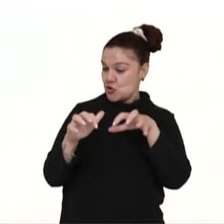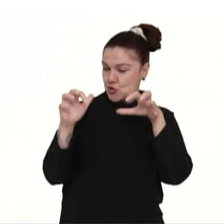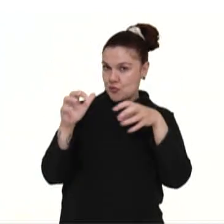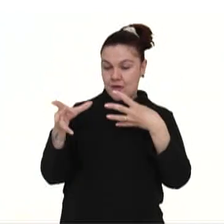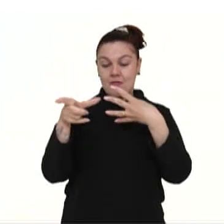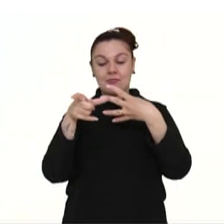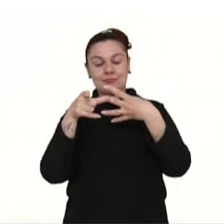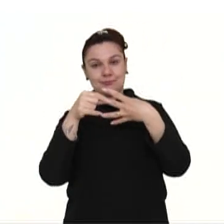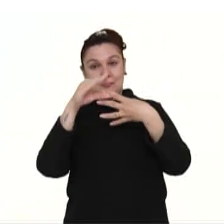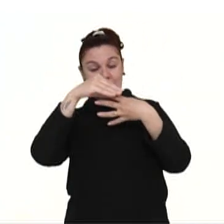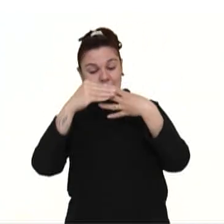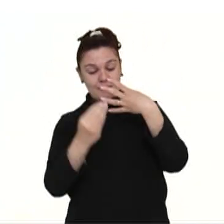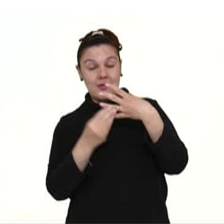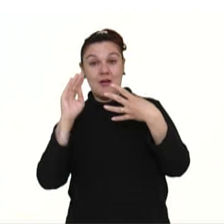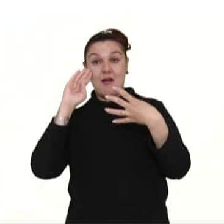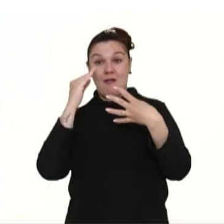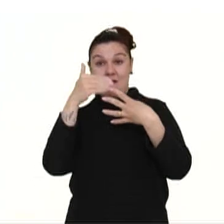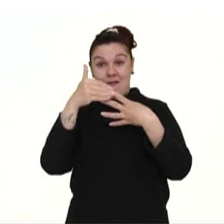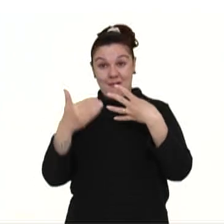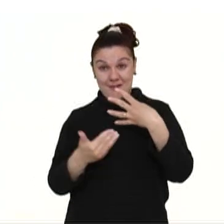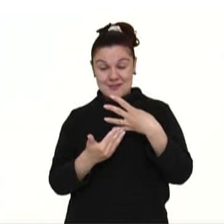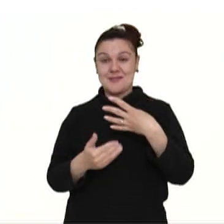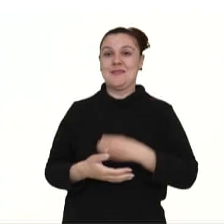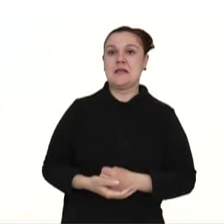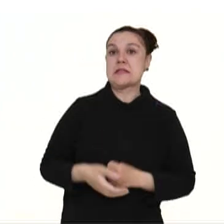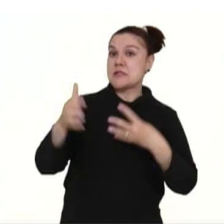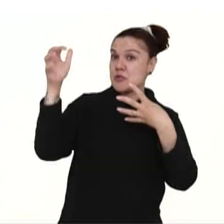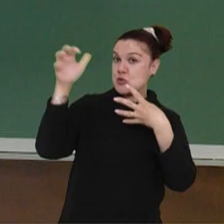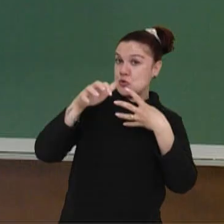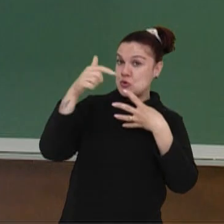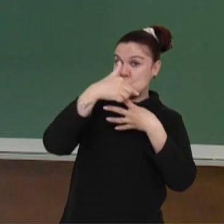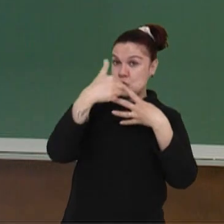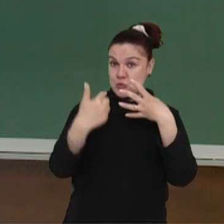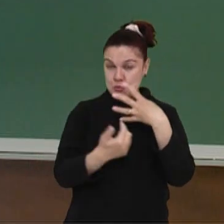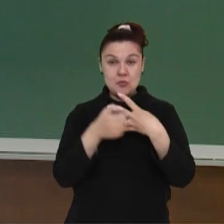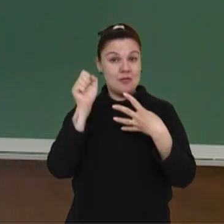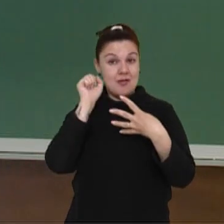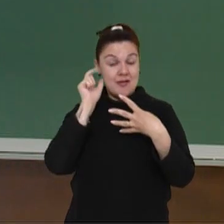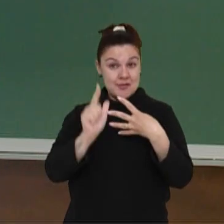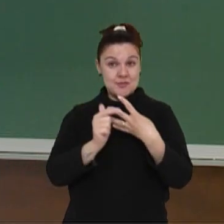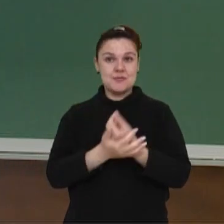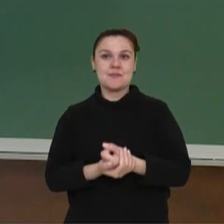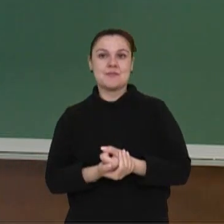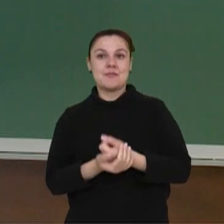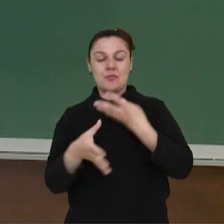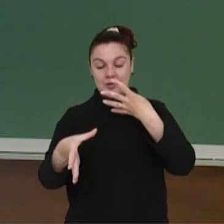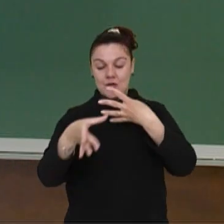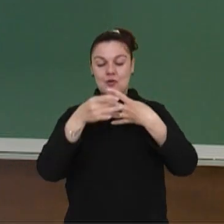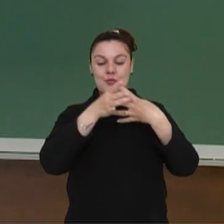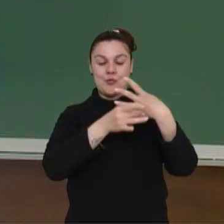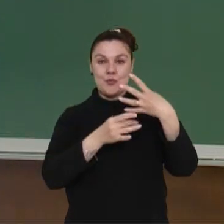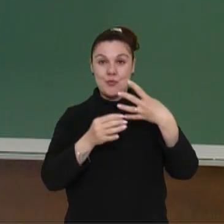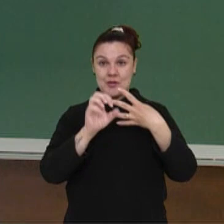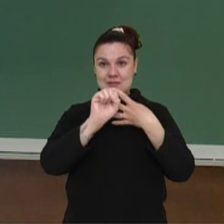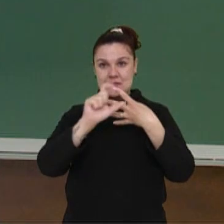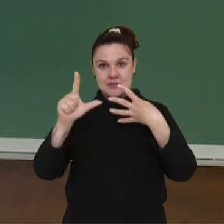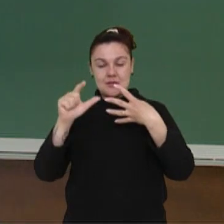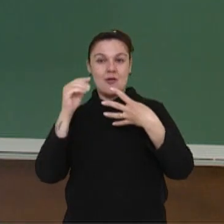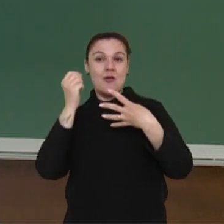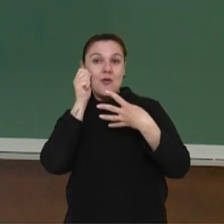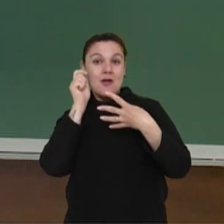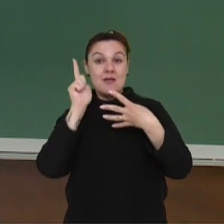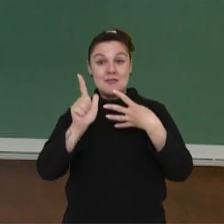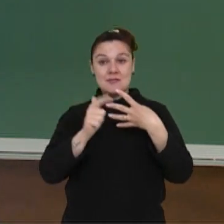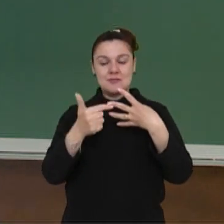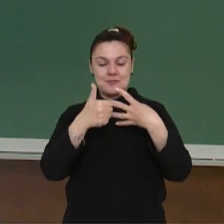é reversível. E aí, como é um processo reversível, quando tem umidade no ar, essa umidade se agrega do sal e ele fica azulado. E